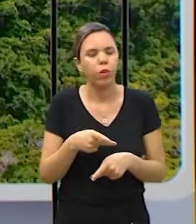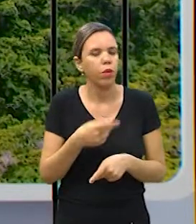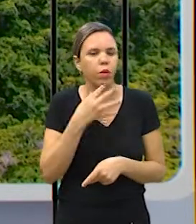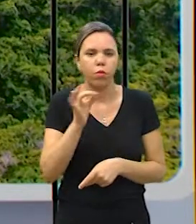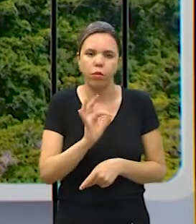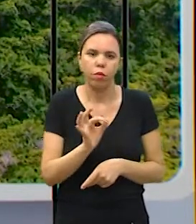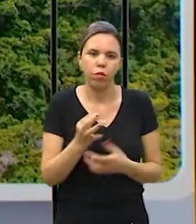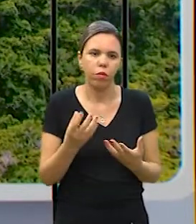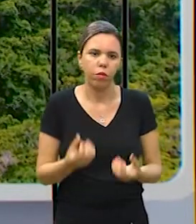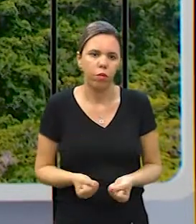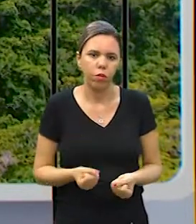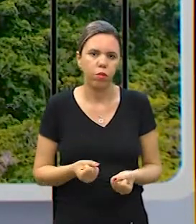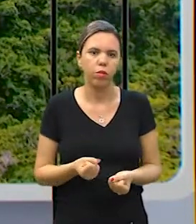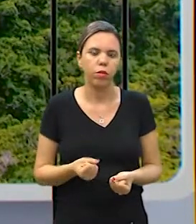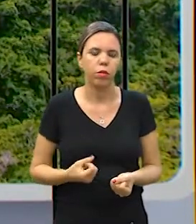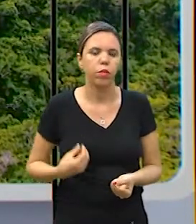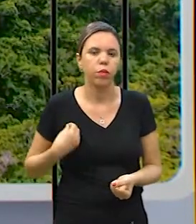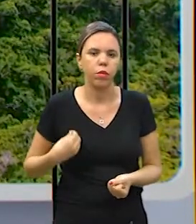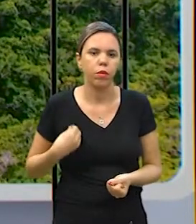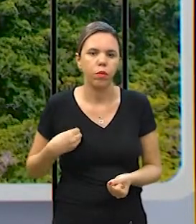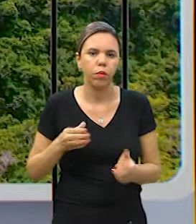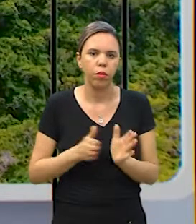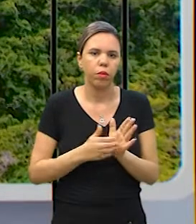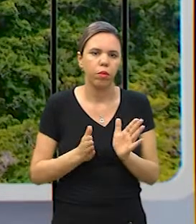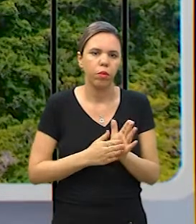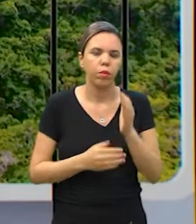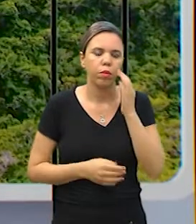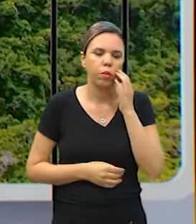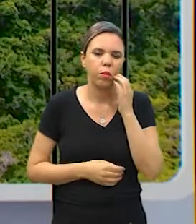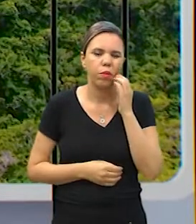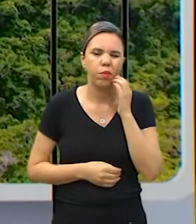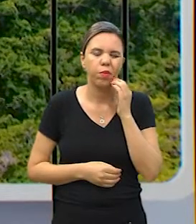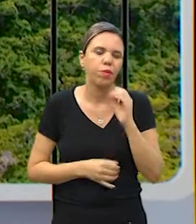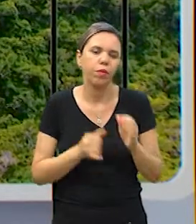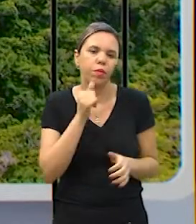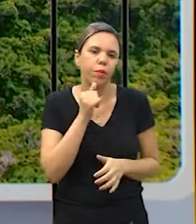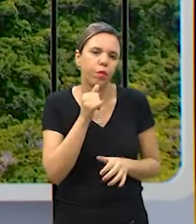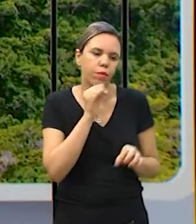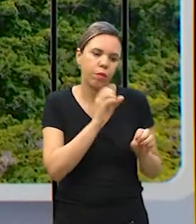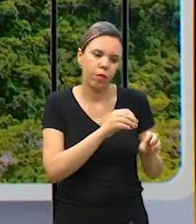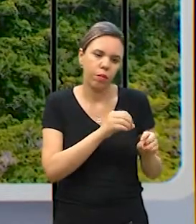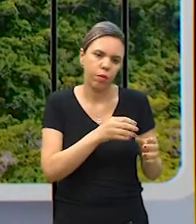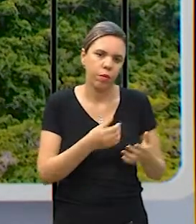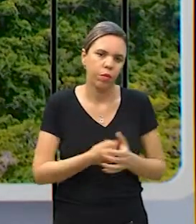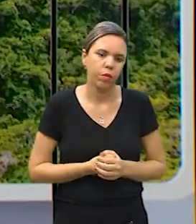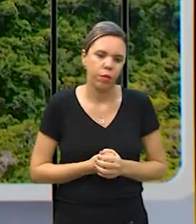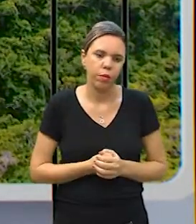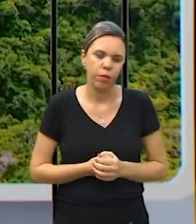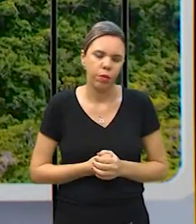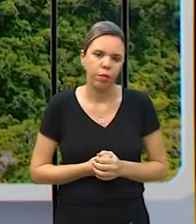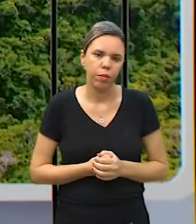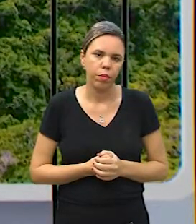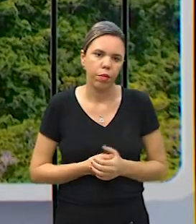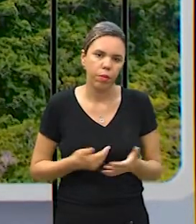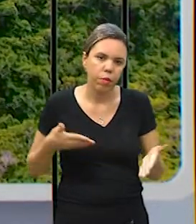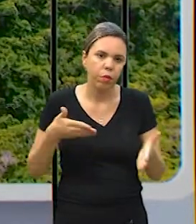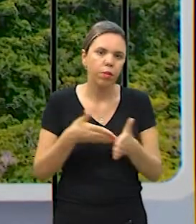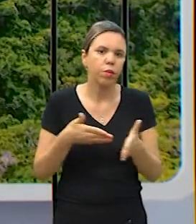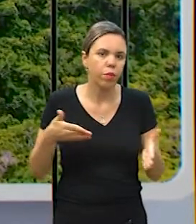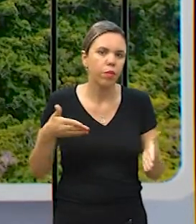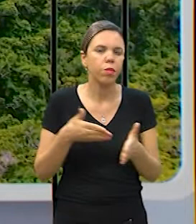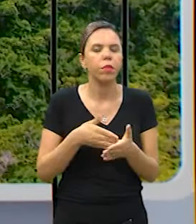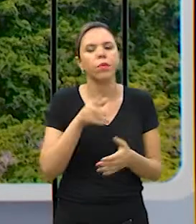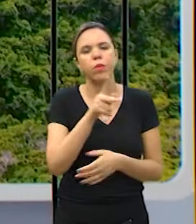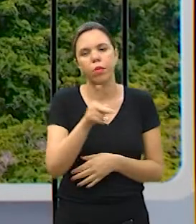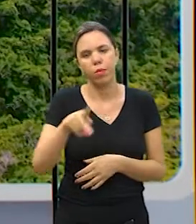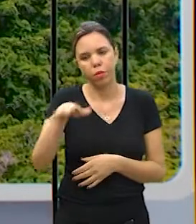se reconhecem naquilo que está sendo proposto, no caso, para a educação. E as